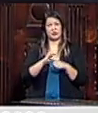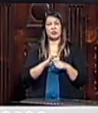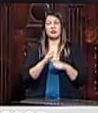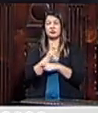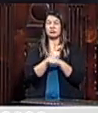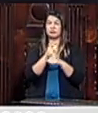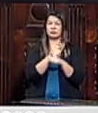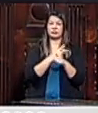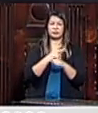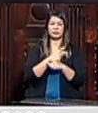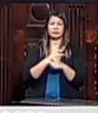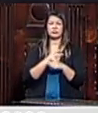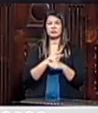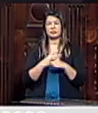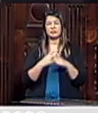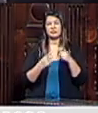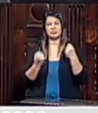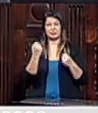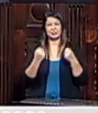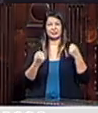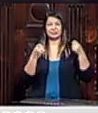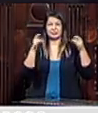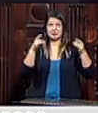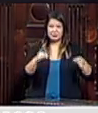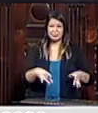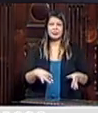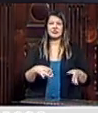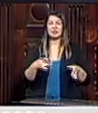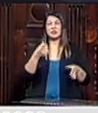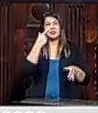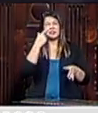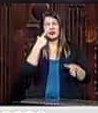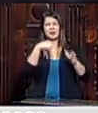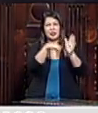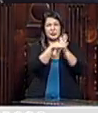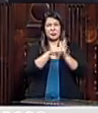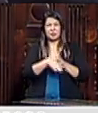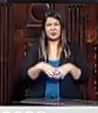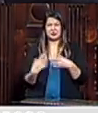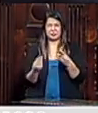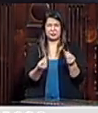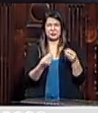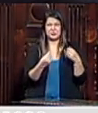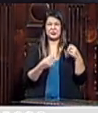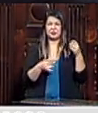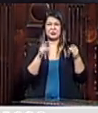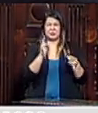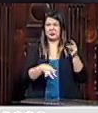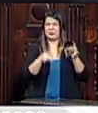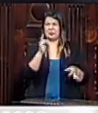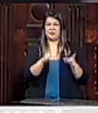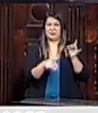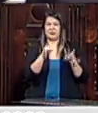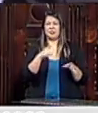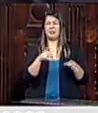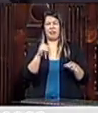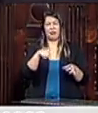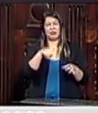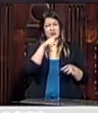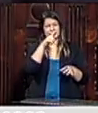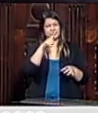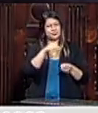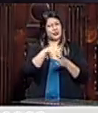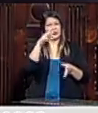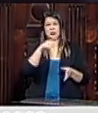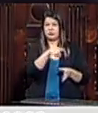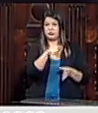pegar carcaças de veículos abandonados, que hoje a gente vê os depósitos do Detran, são grandes criadouros de mosquitos